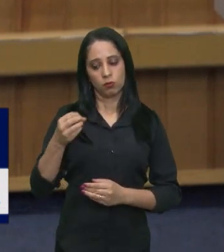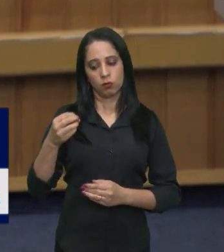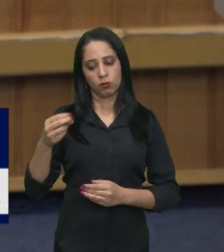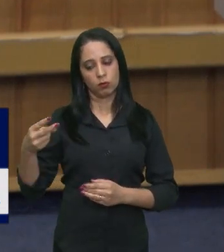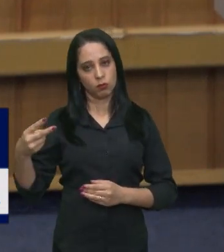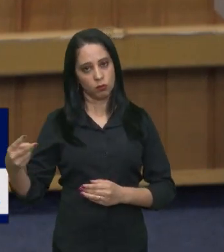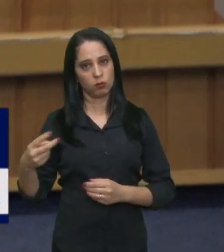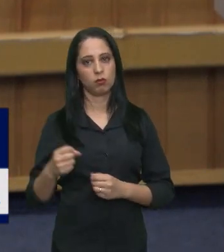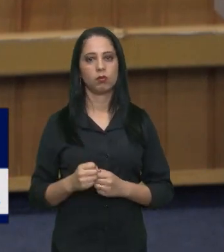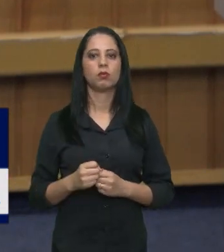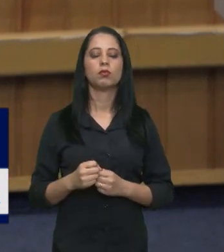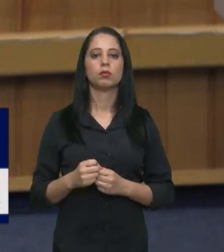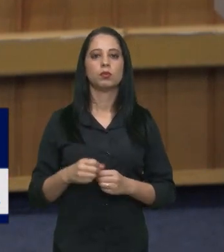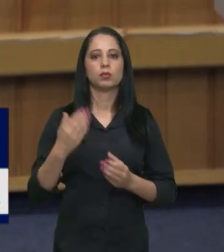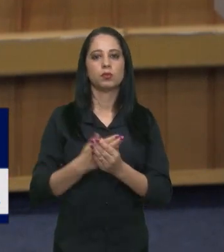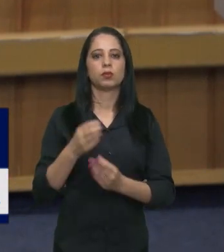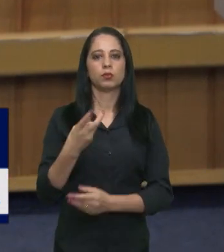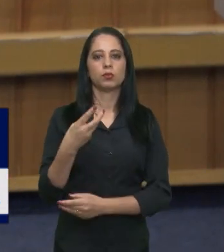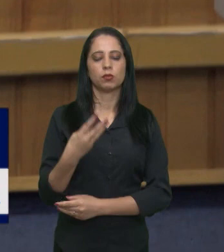3088/2022. Processo